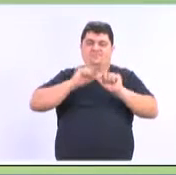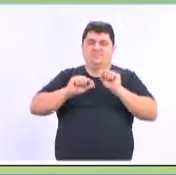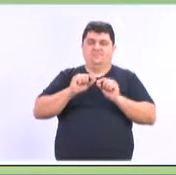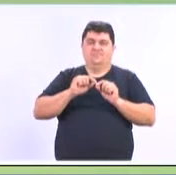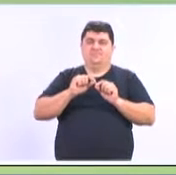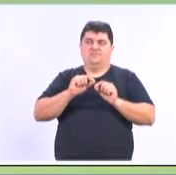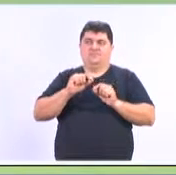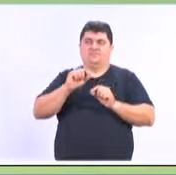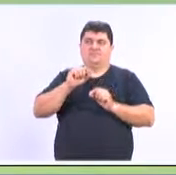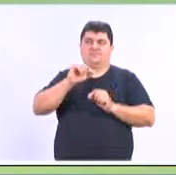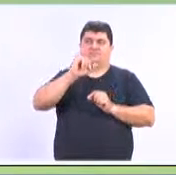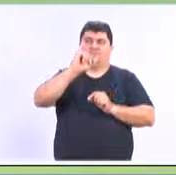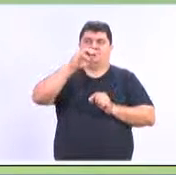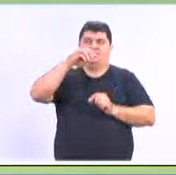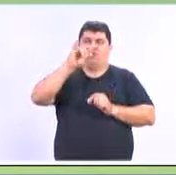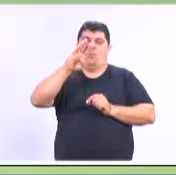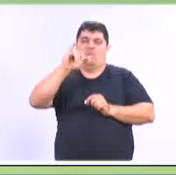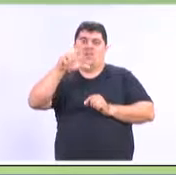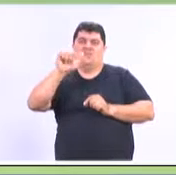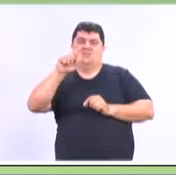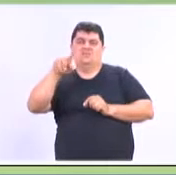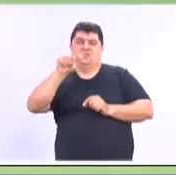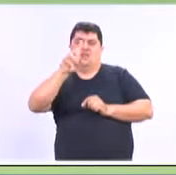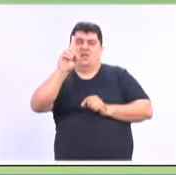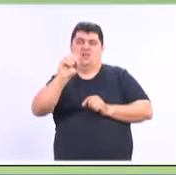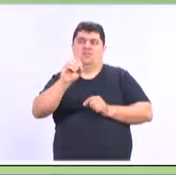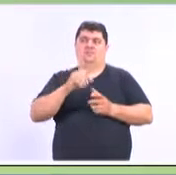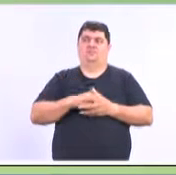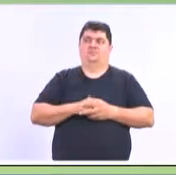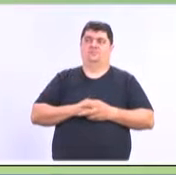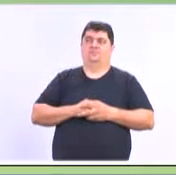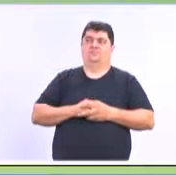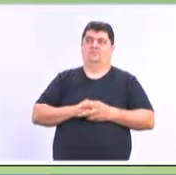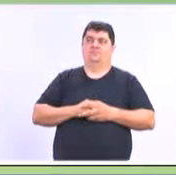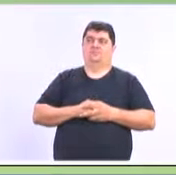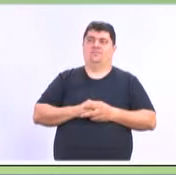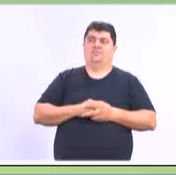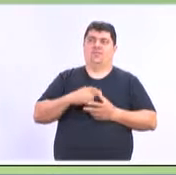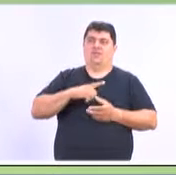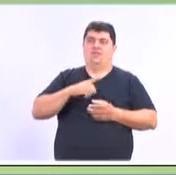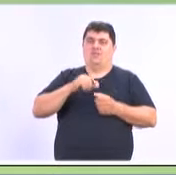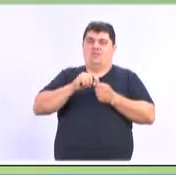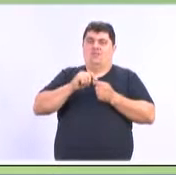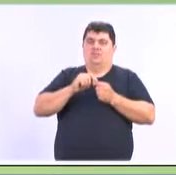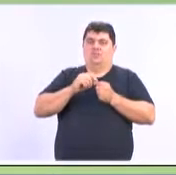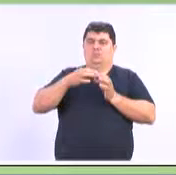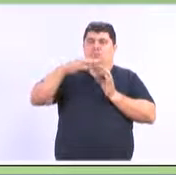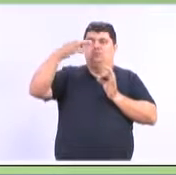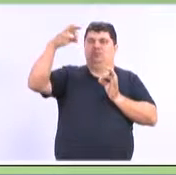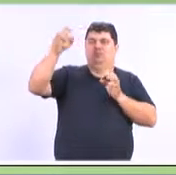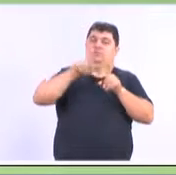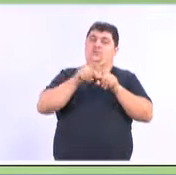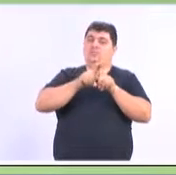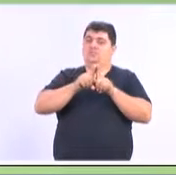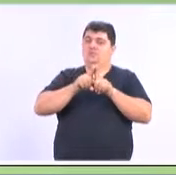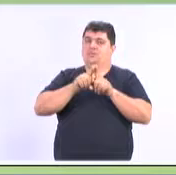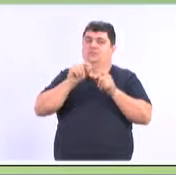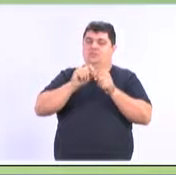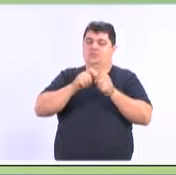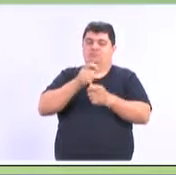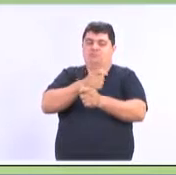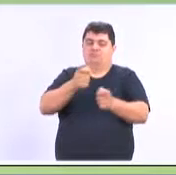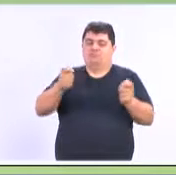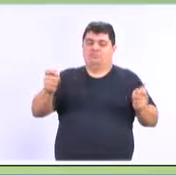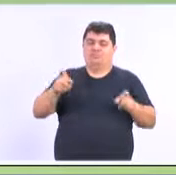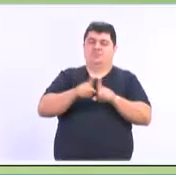um imobilizado. Então, no ativo não circulante, vou ter o realizável a longo prazo, vou ter o investimentos e vou ter